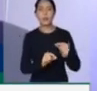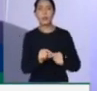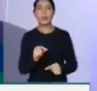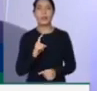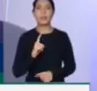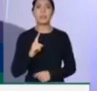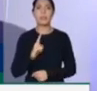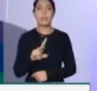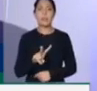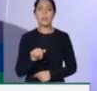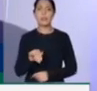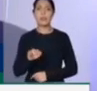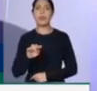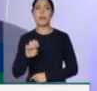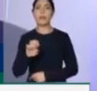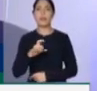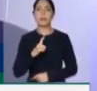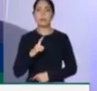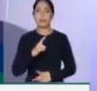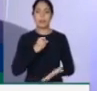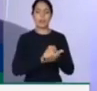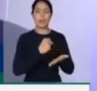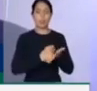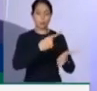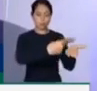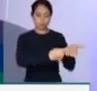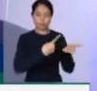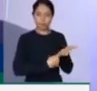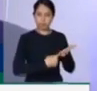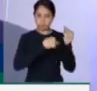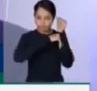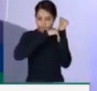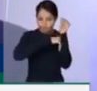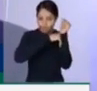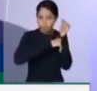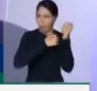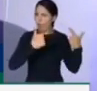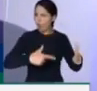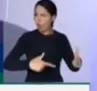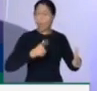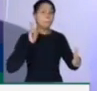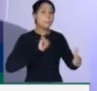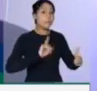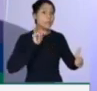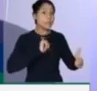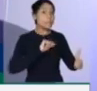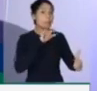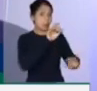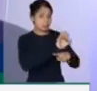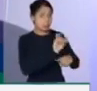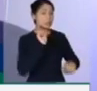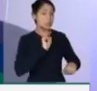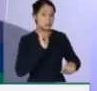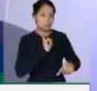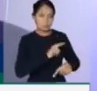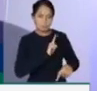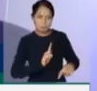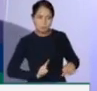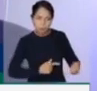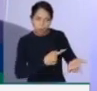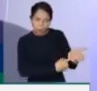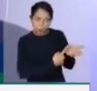um acordo secreto com o governo de Minas para pagar muito menos da metade do que ela deve a Minas